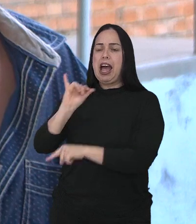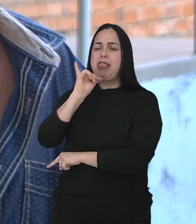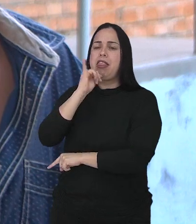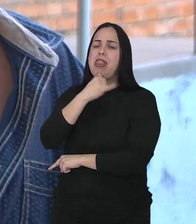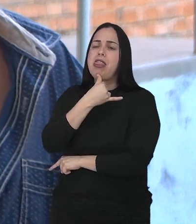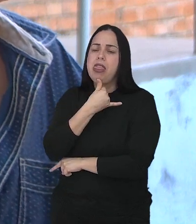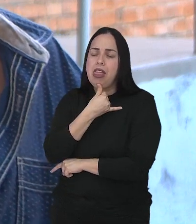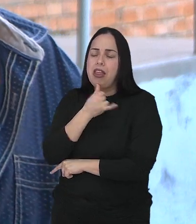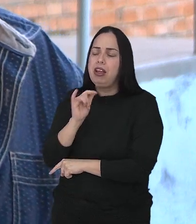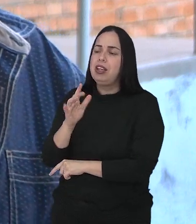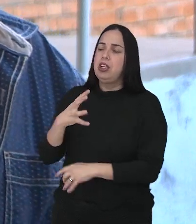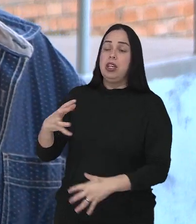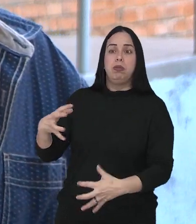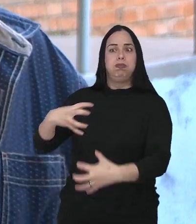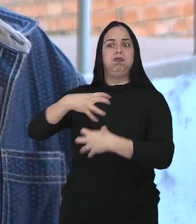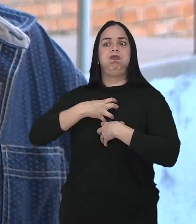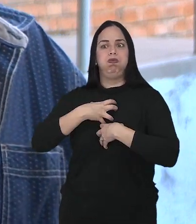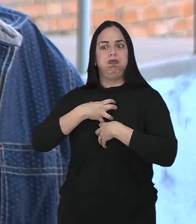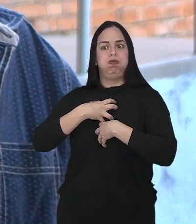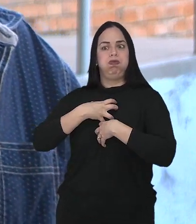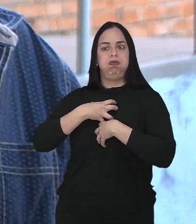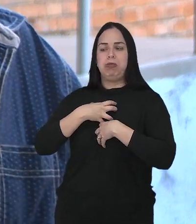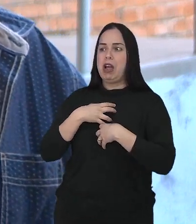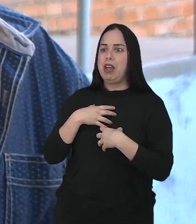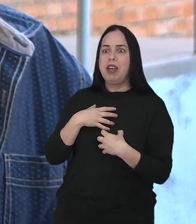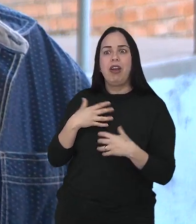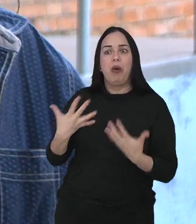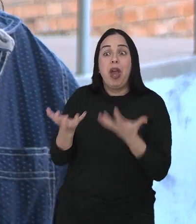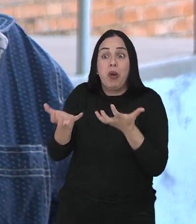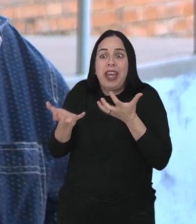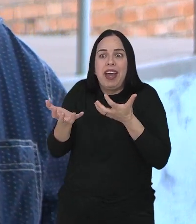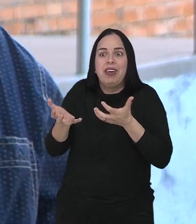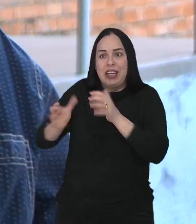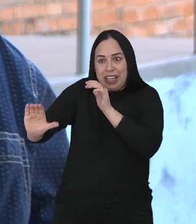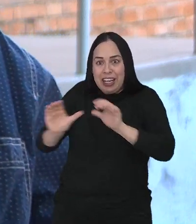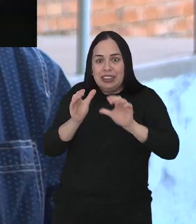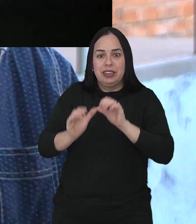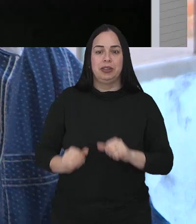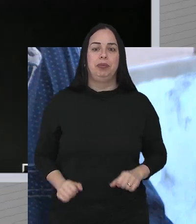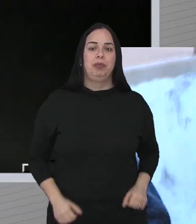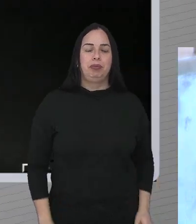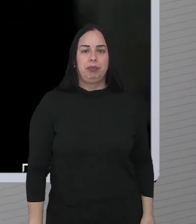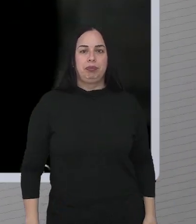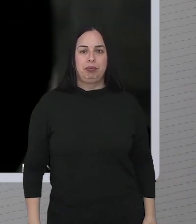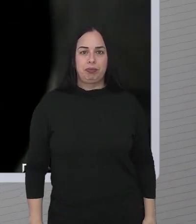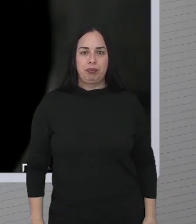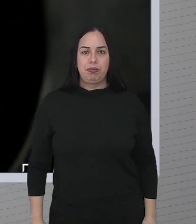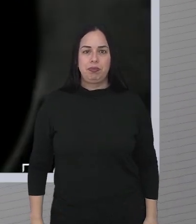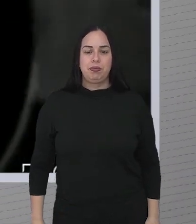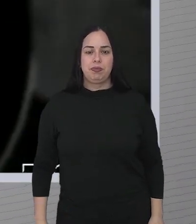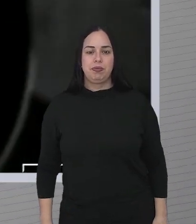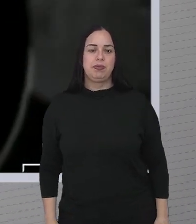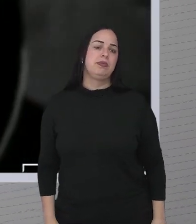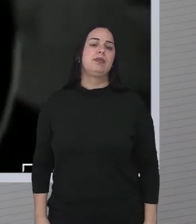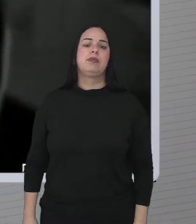na sala de aula. E aquilo me impactou. E eu falei, é isso, eu quero ser cantora.